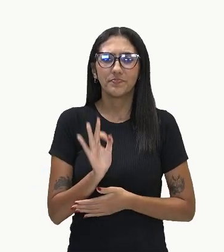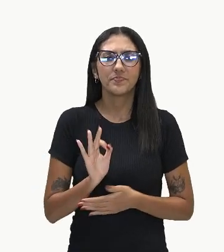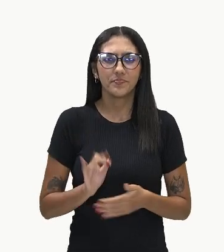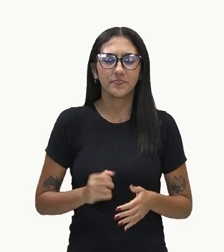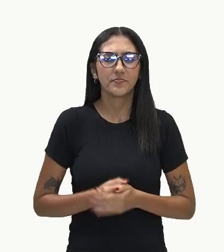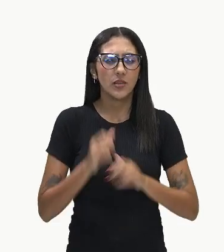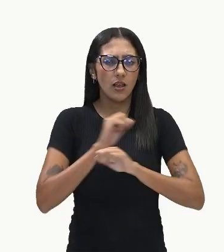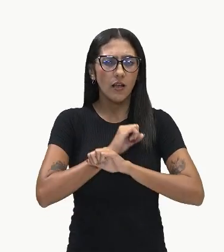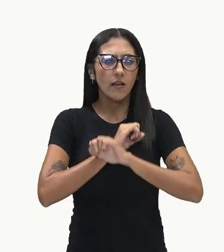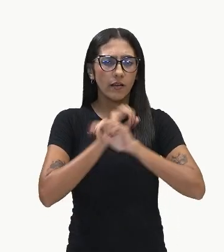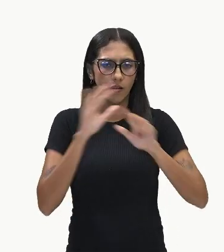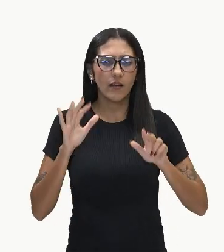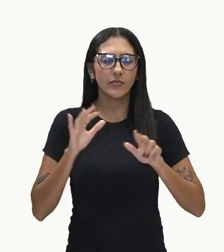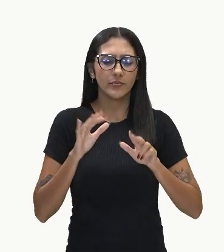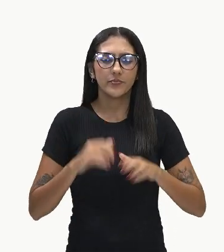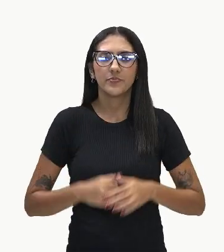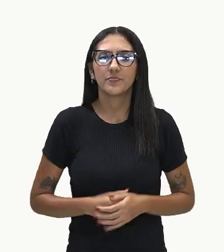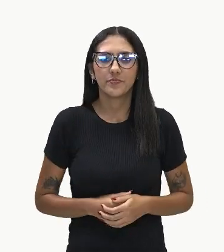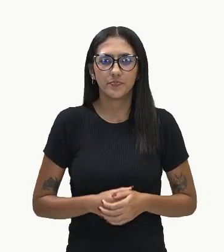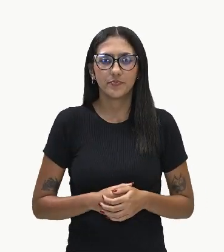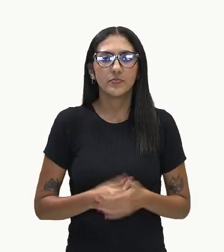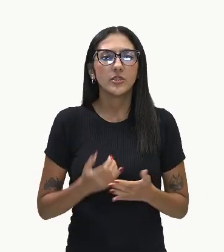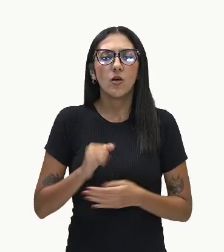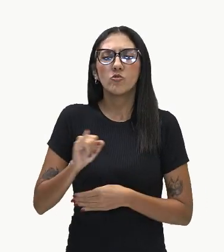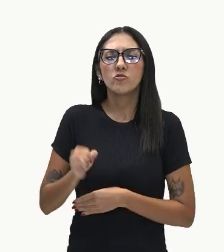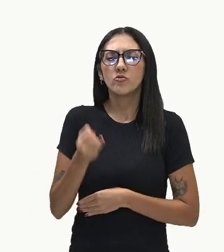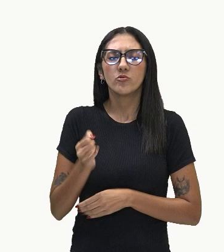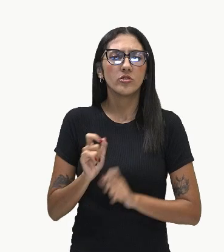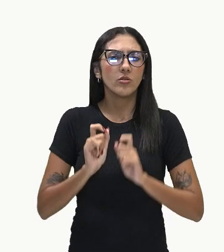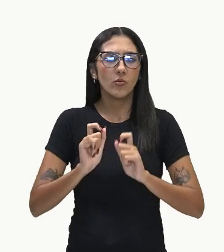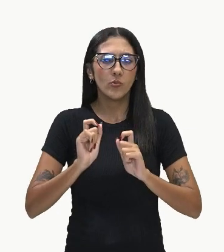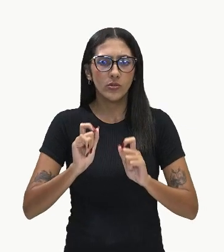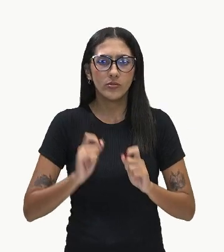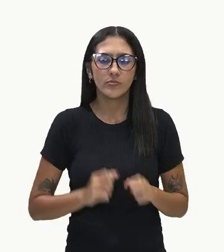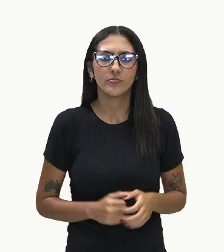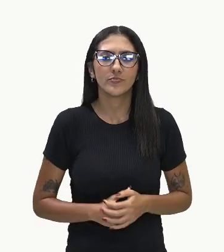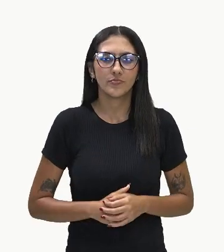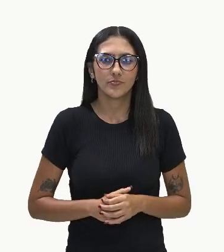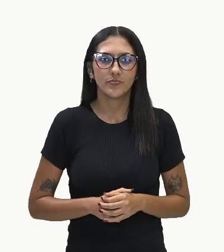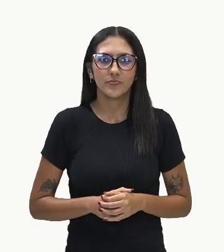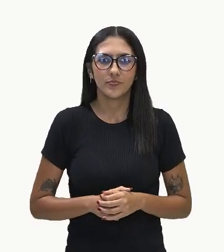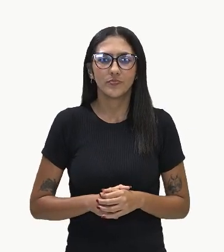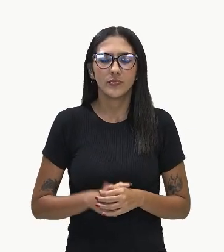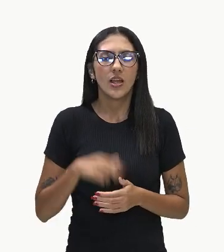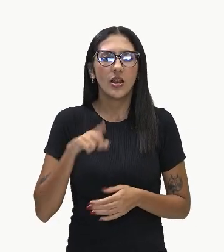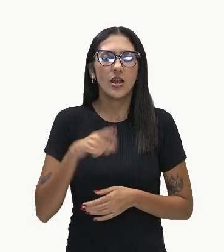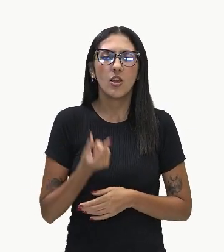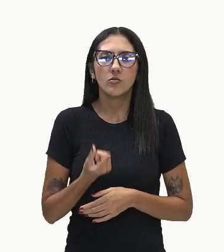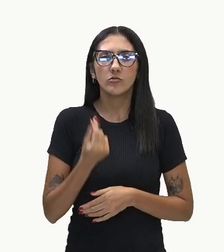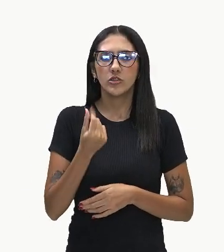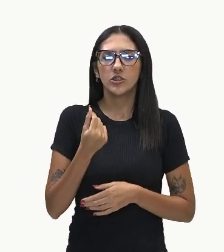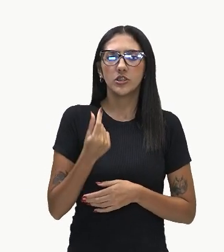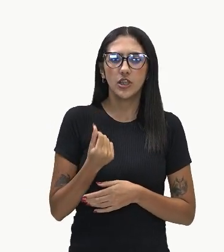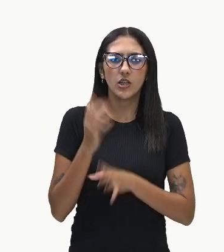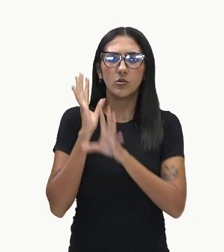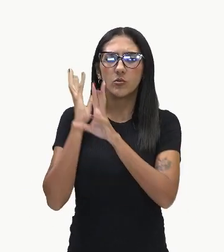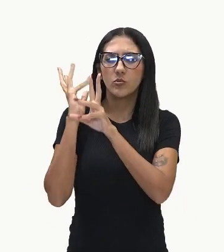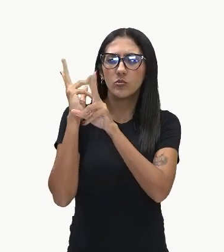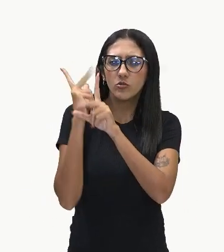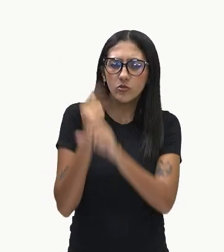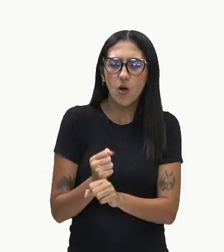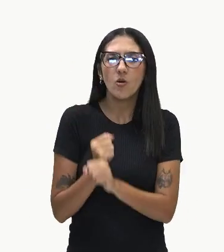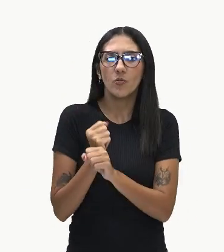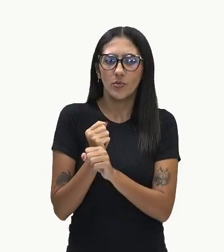nosso juros é quem? O nosso juros é exatamente o nosso rendimento, tá? Aqui